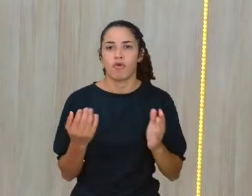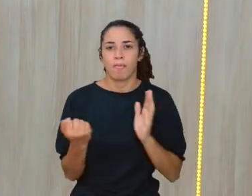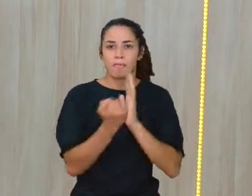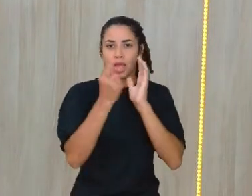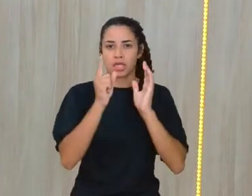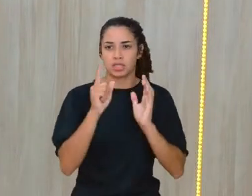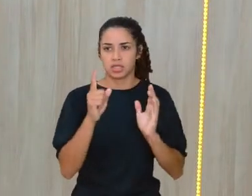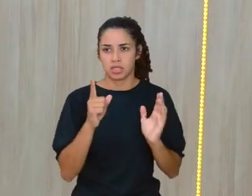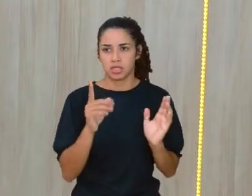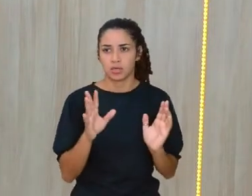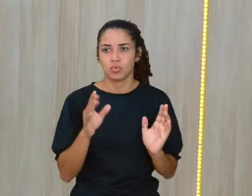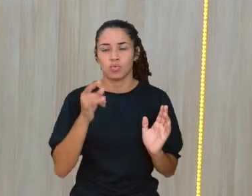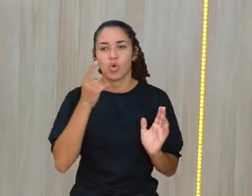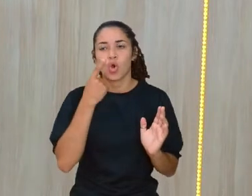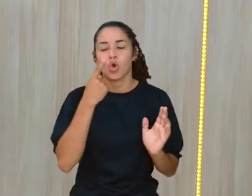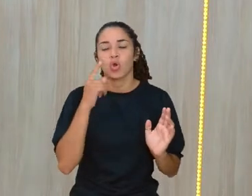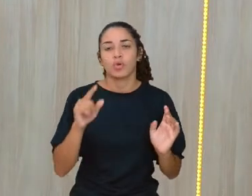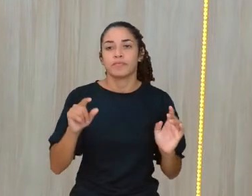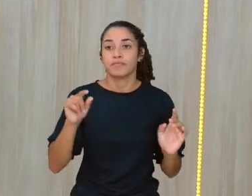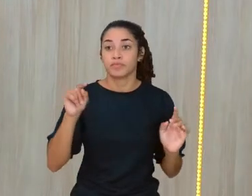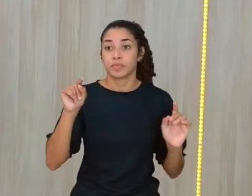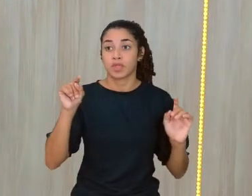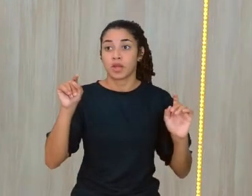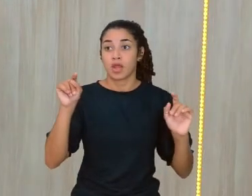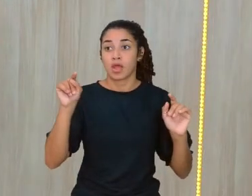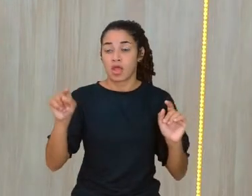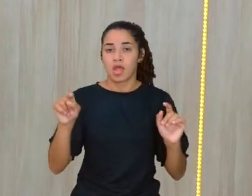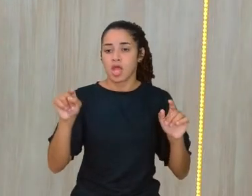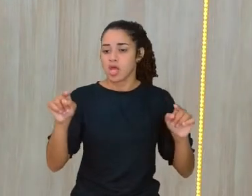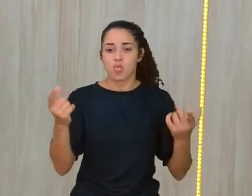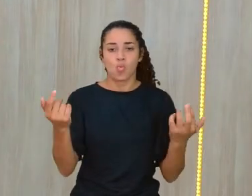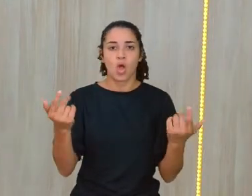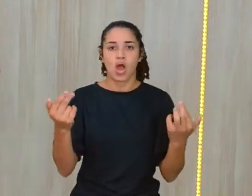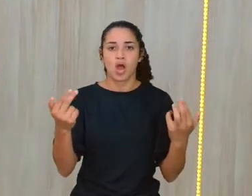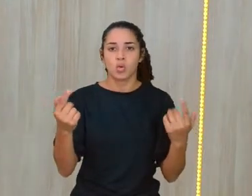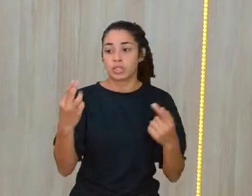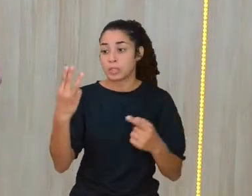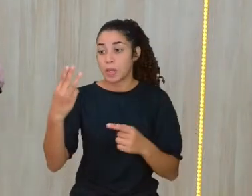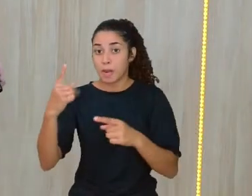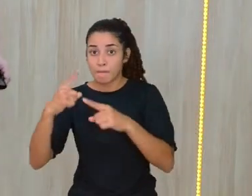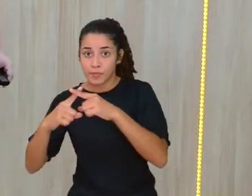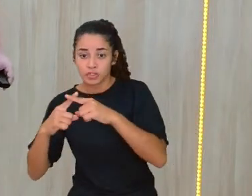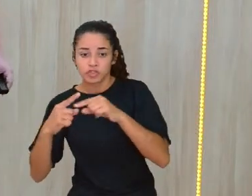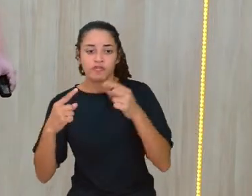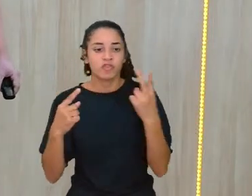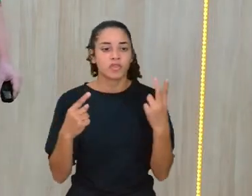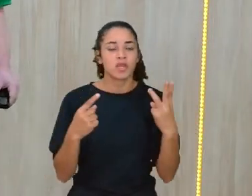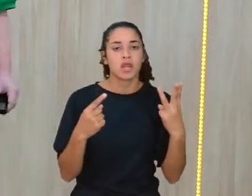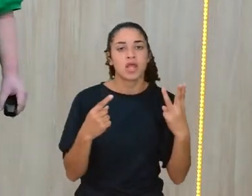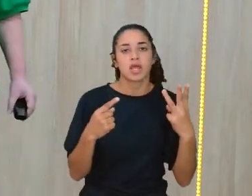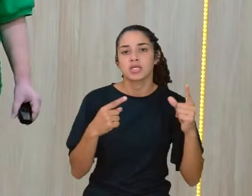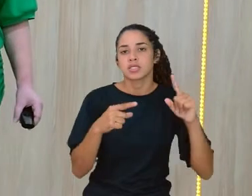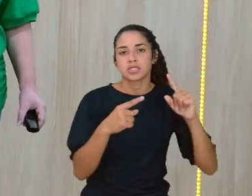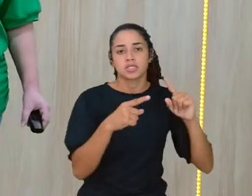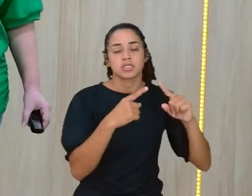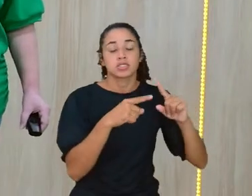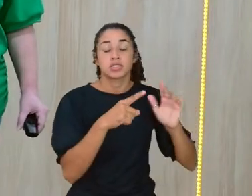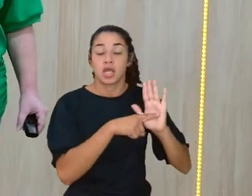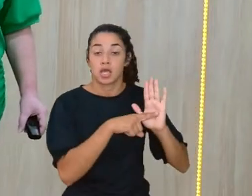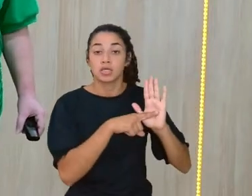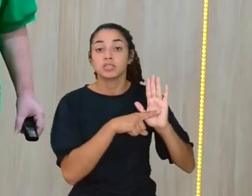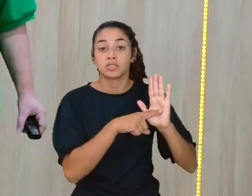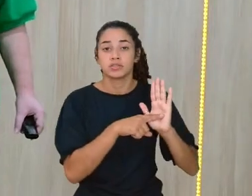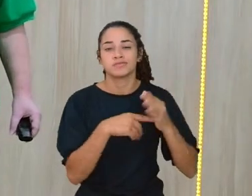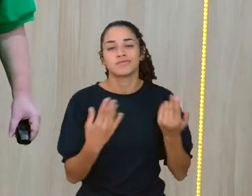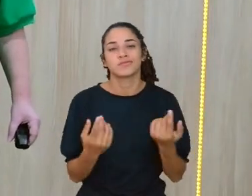marcação, é o menos 3. E aí você, além de ter os pontos simétricos,